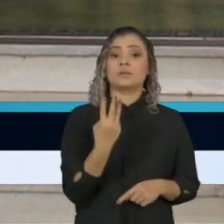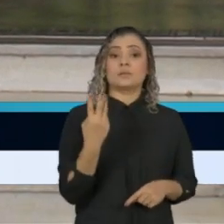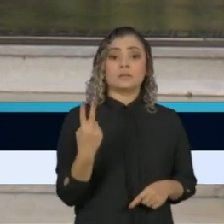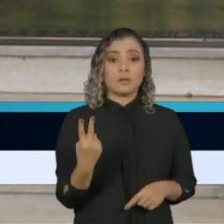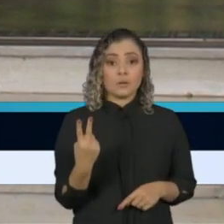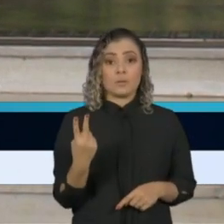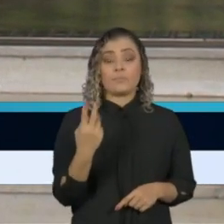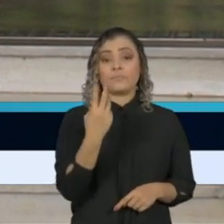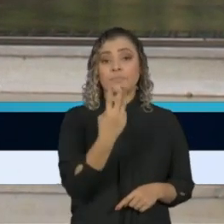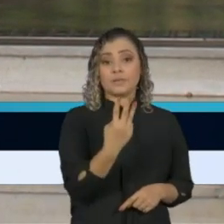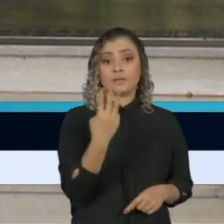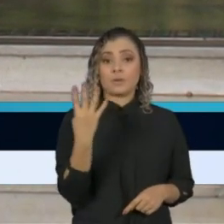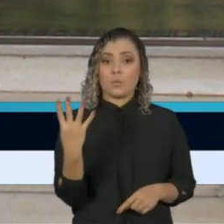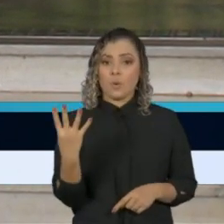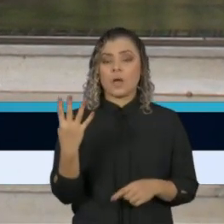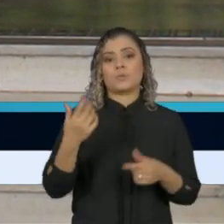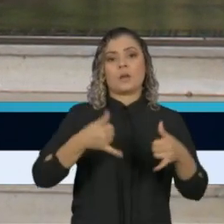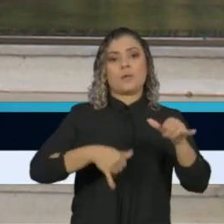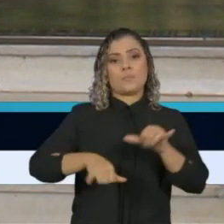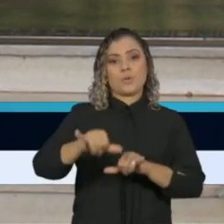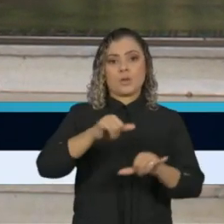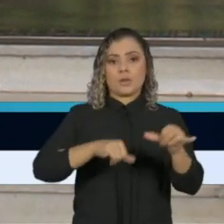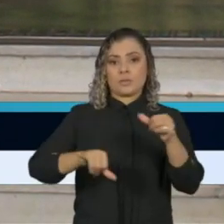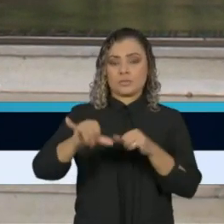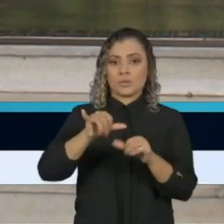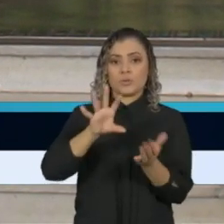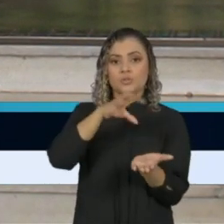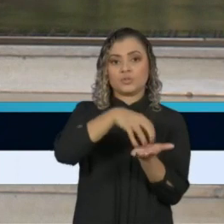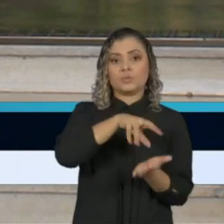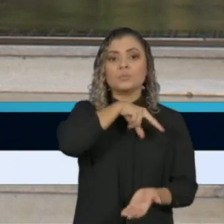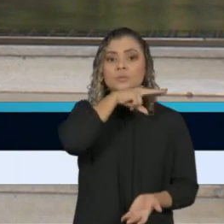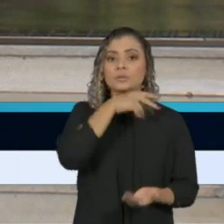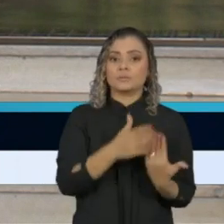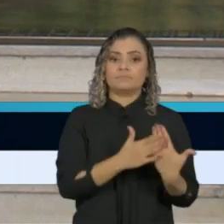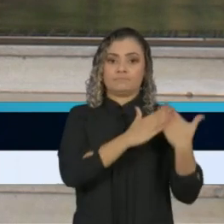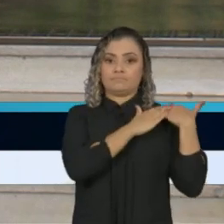34 laboratórios coordenados pelo Instituto Butantan.